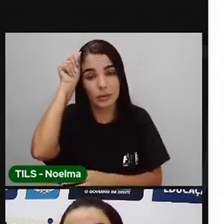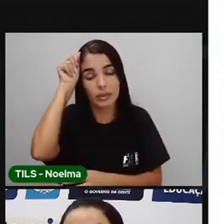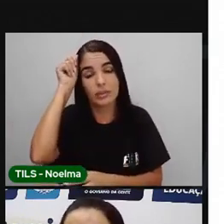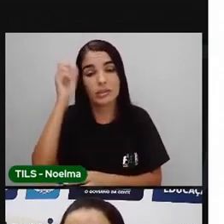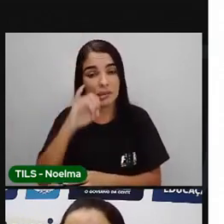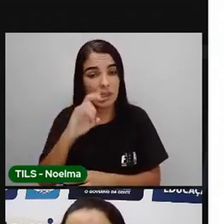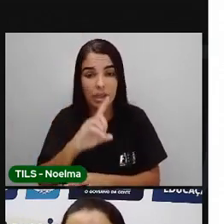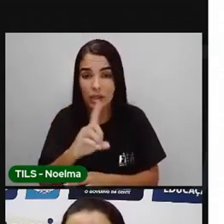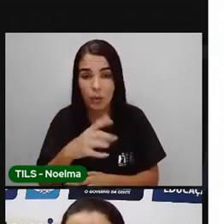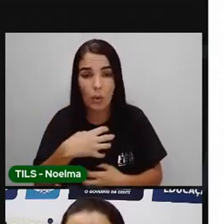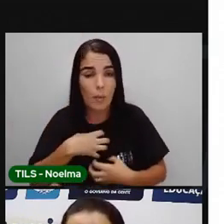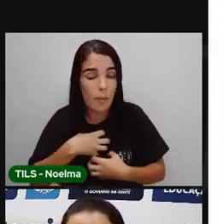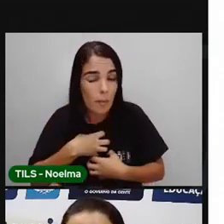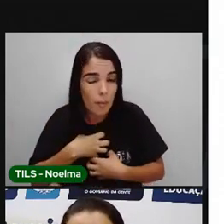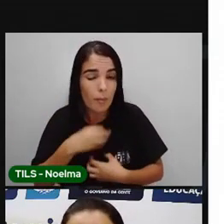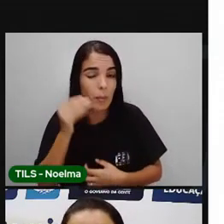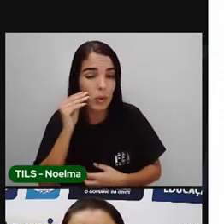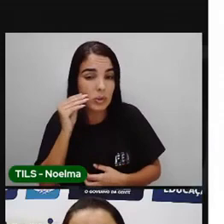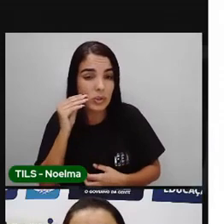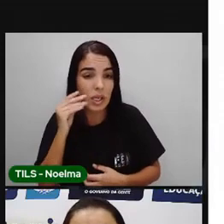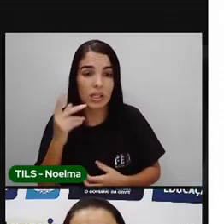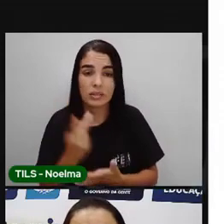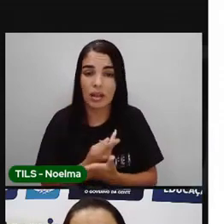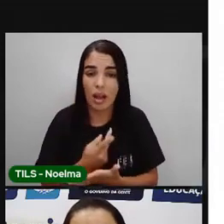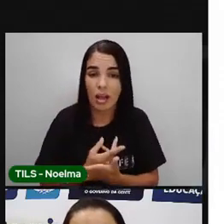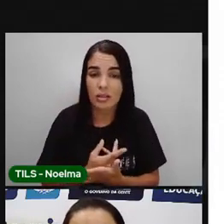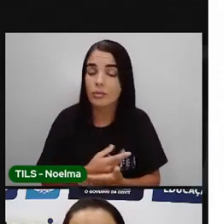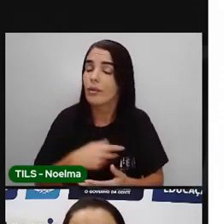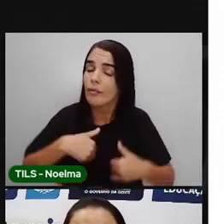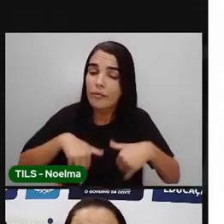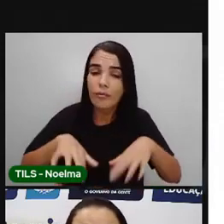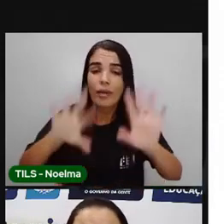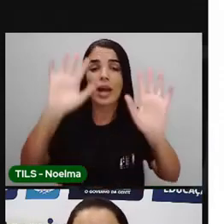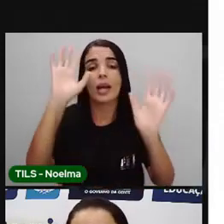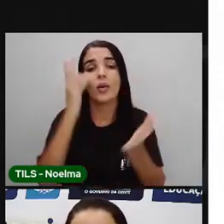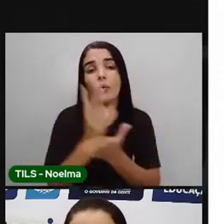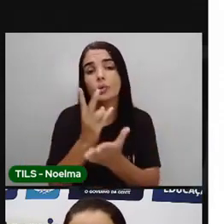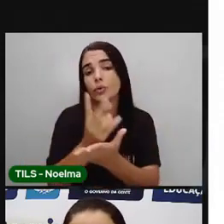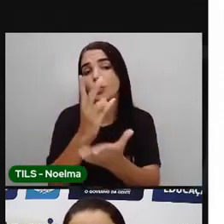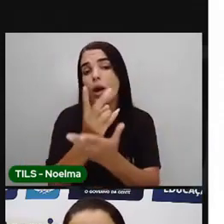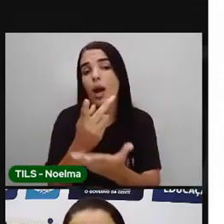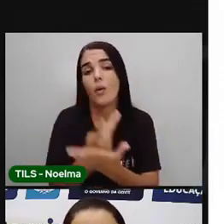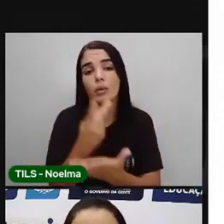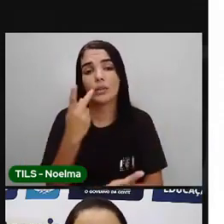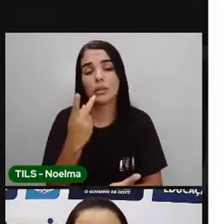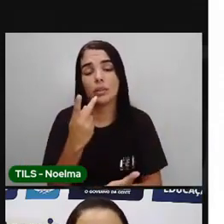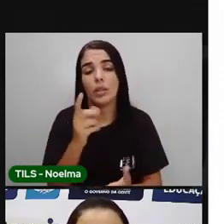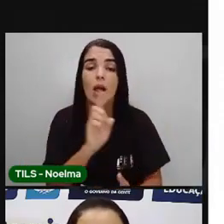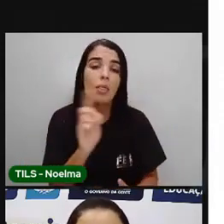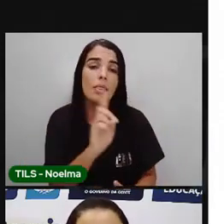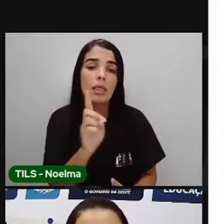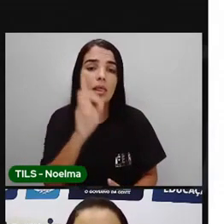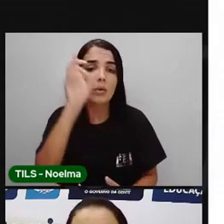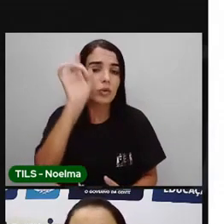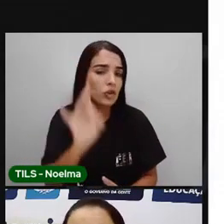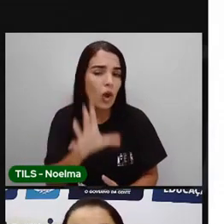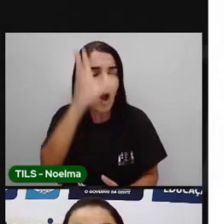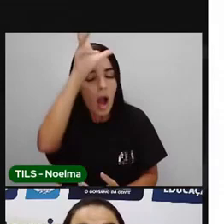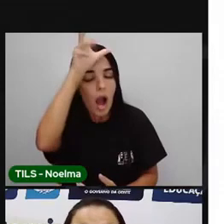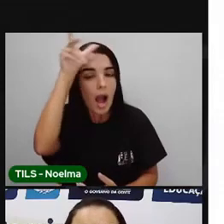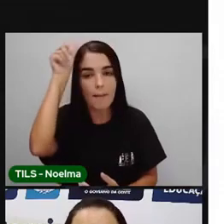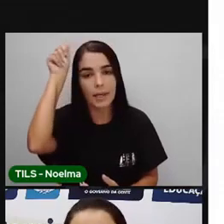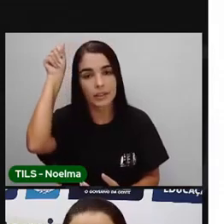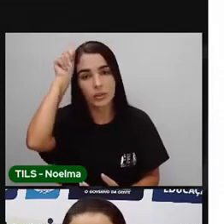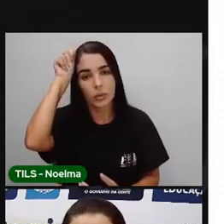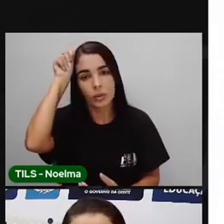coisas vão continuar acontecendo, né? E não é só a Amazônia que está desaparecendo, não